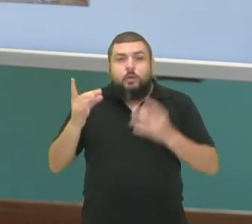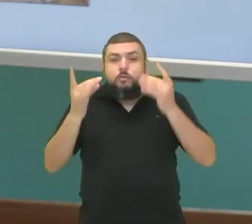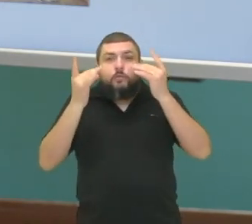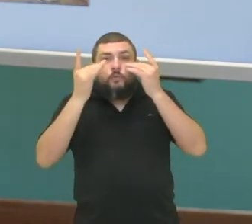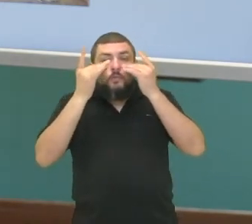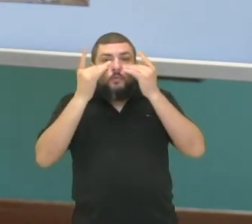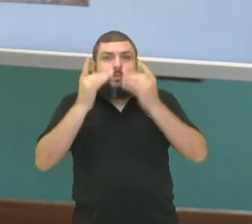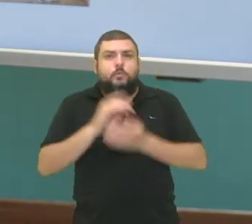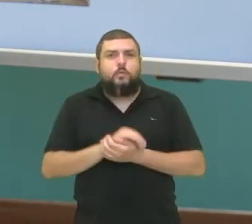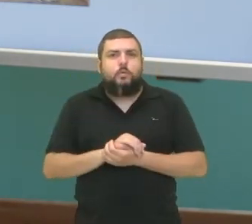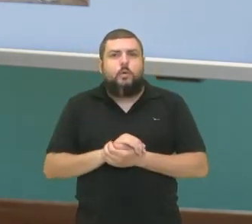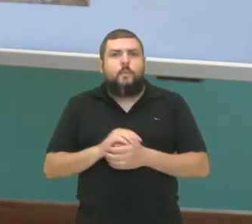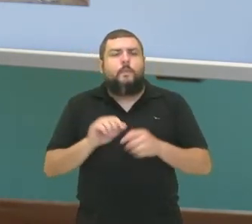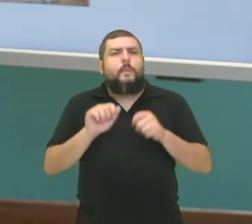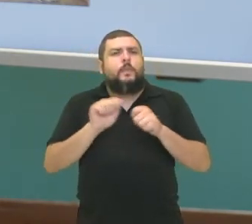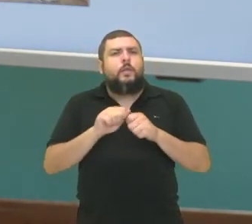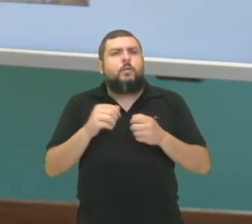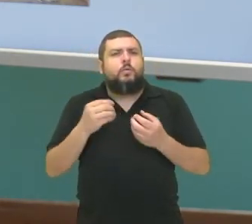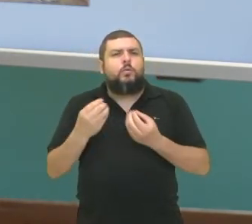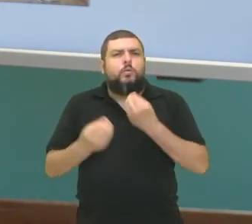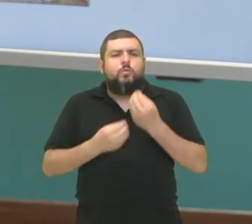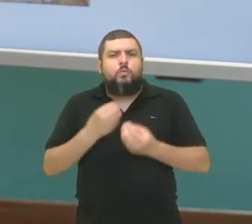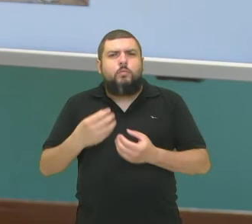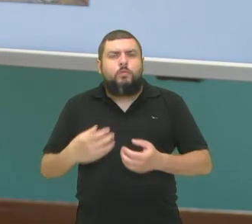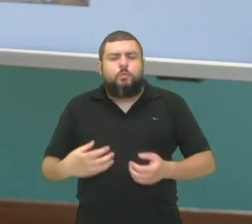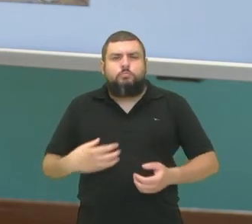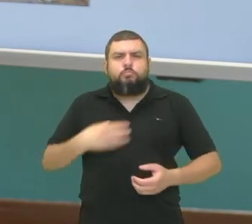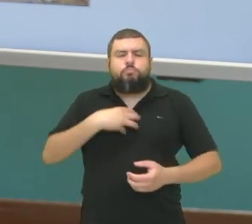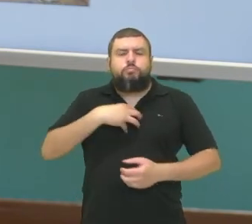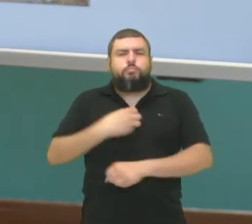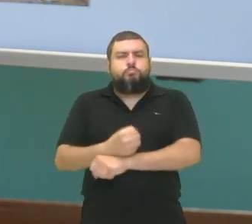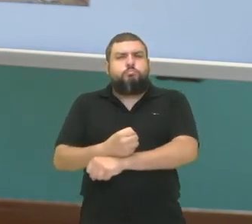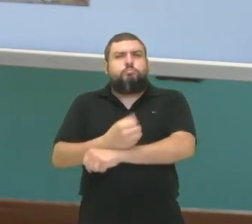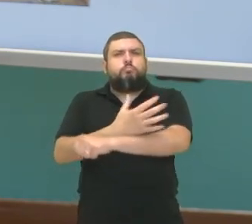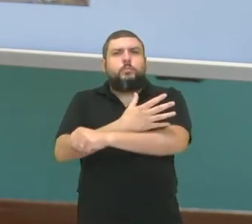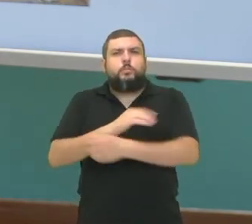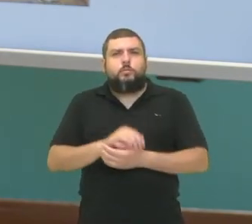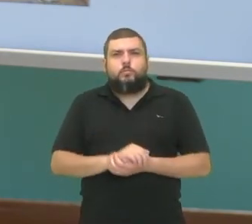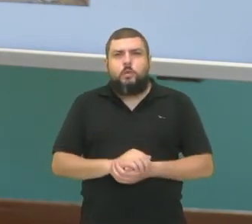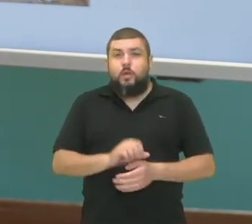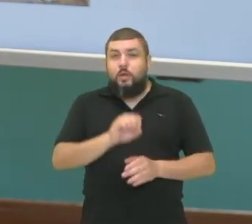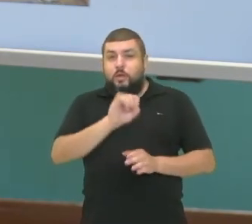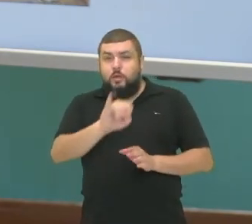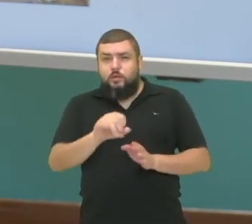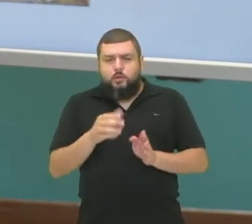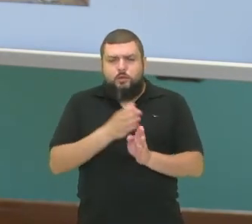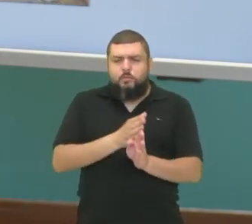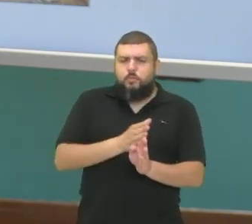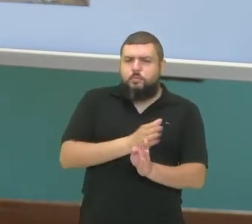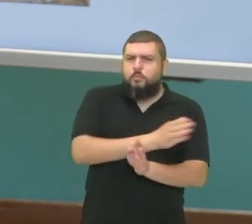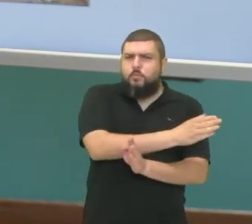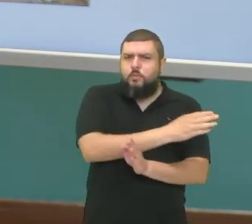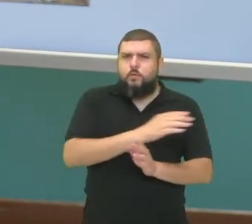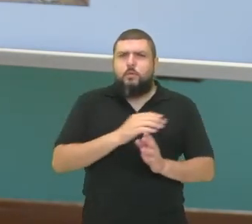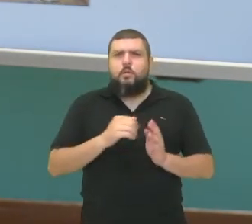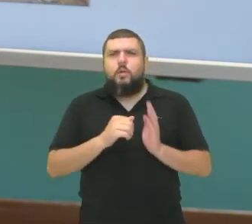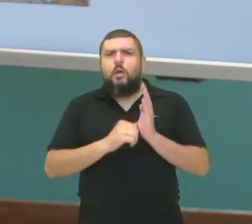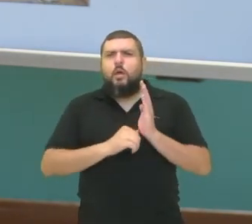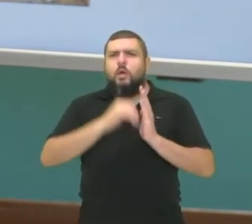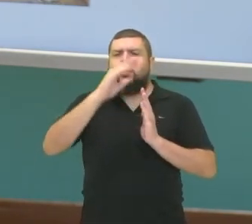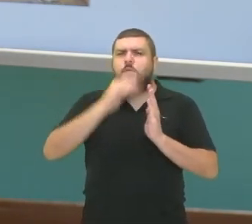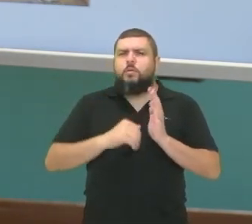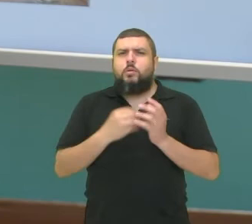eles reagiram dessa maneira. Se a arte anteriormente a isso retratava de maneira